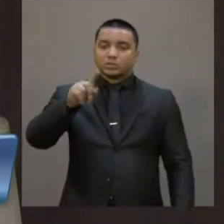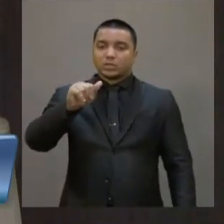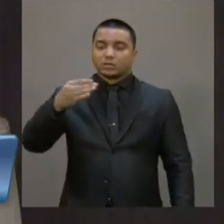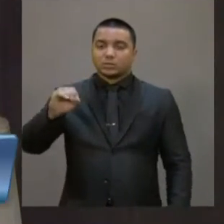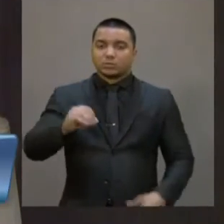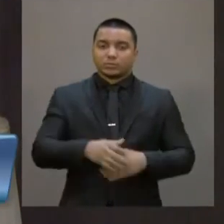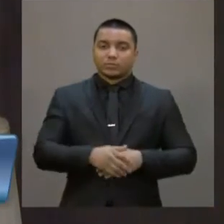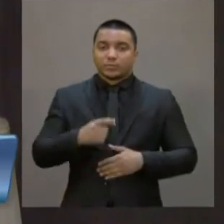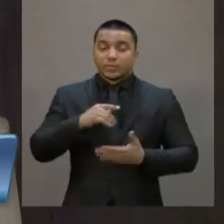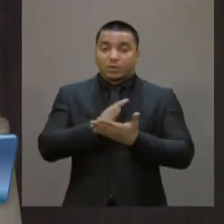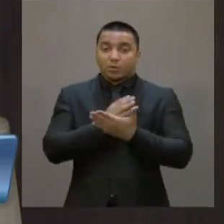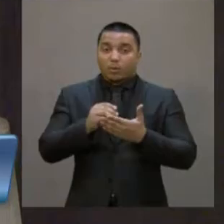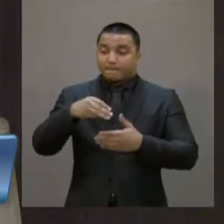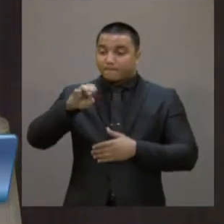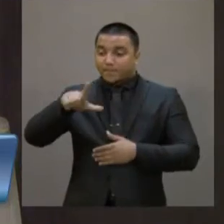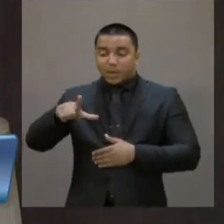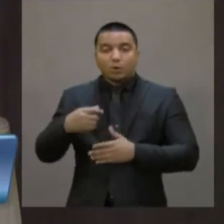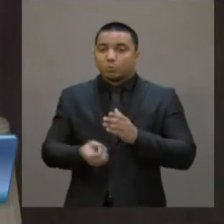abelhas, inclusive que não são produtoras de mel,